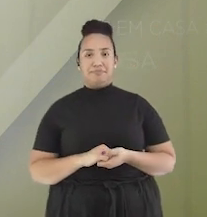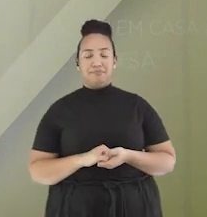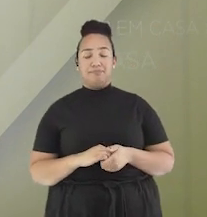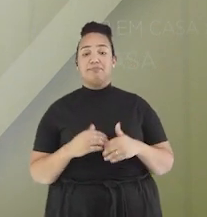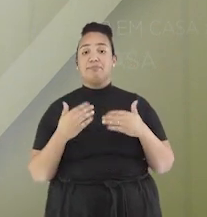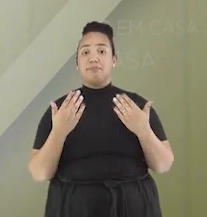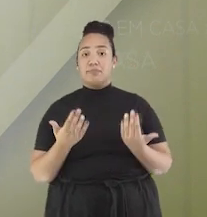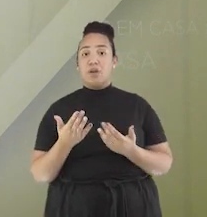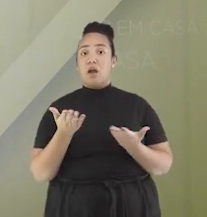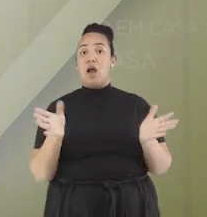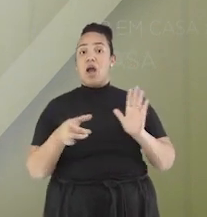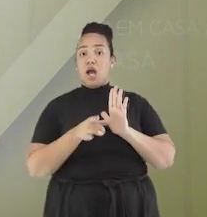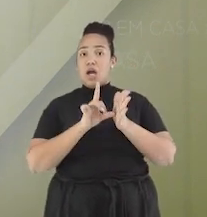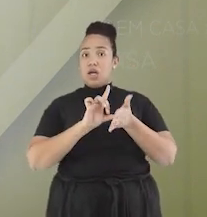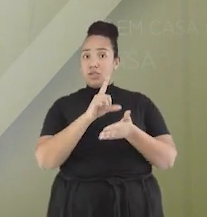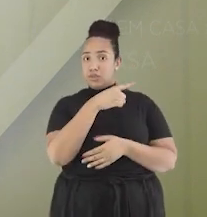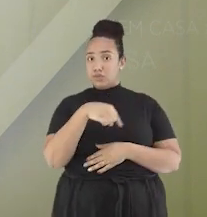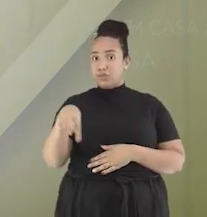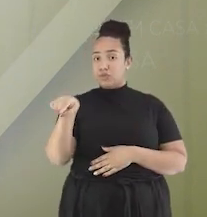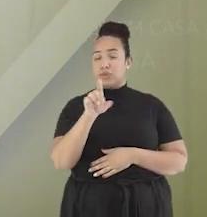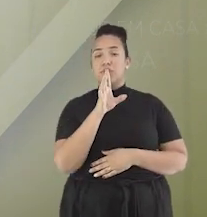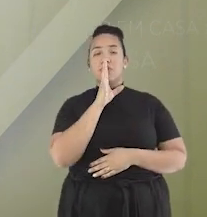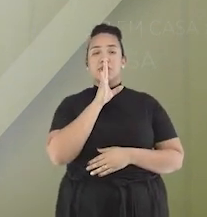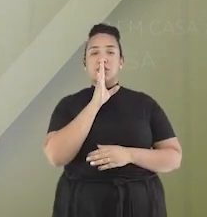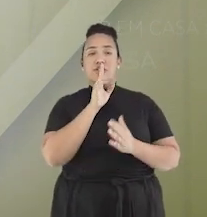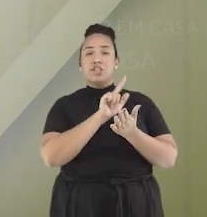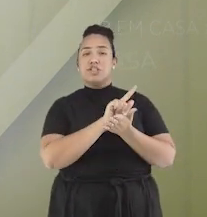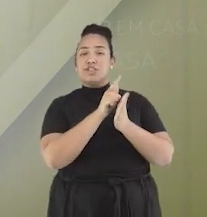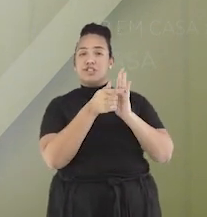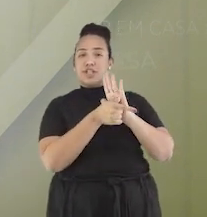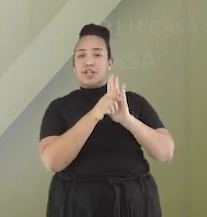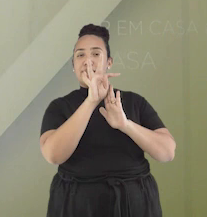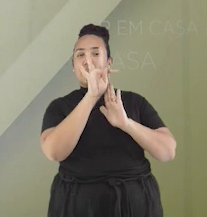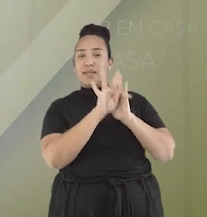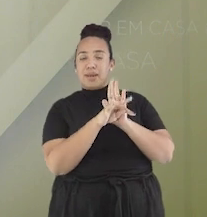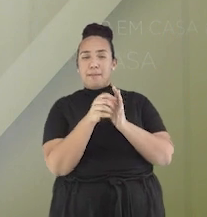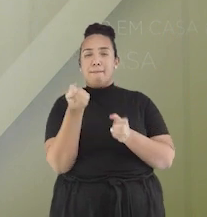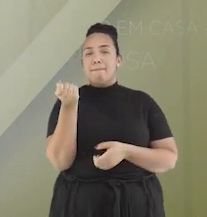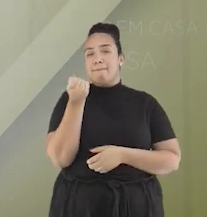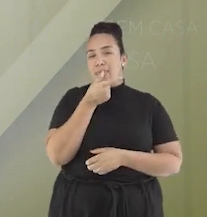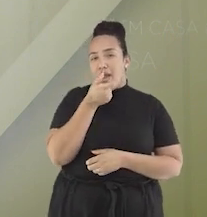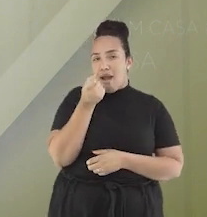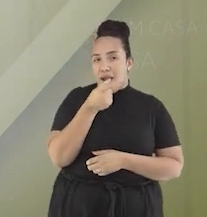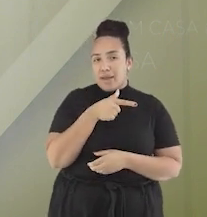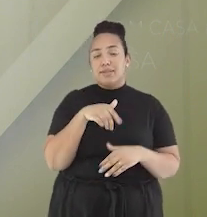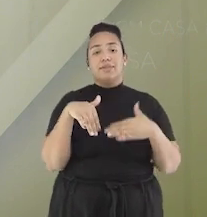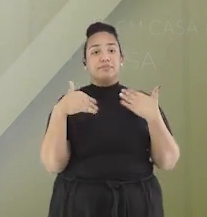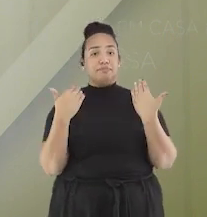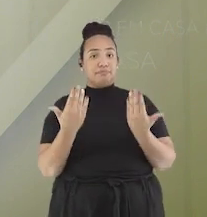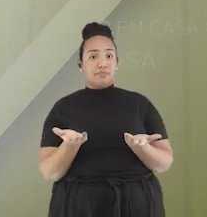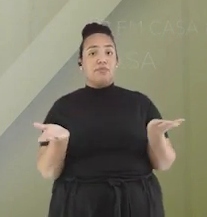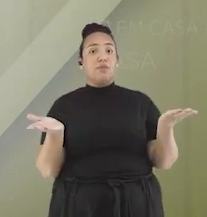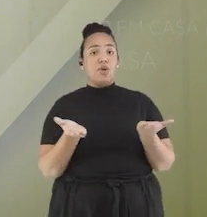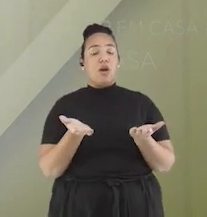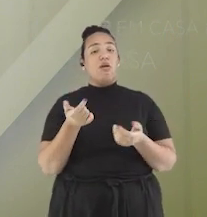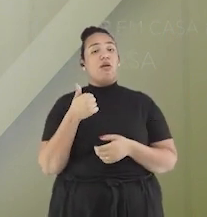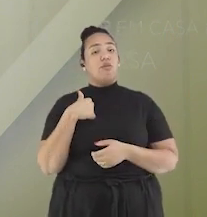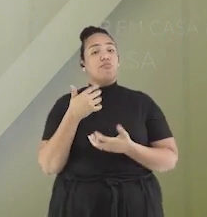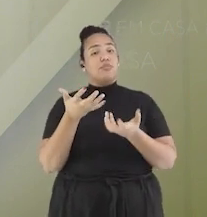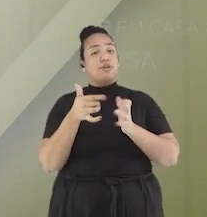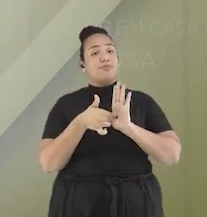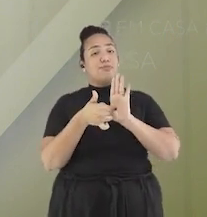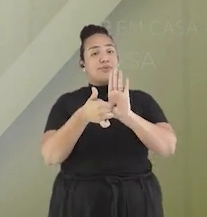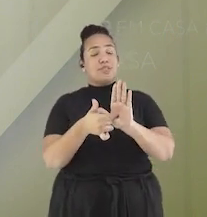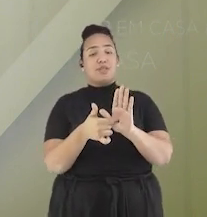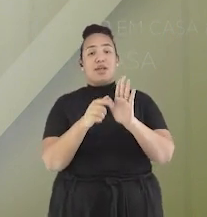Antes de você conhecer um pouco mais sobre os textos do gênero textual piada, eu quero antes falar sobre o quanto a leitura, não